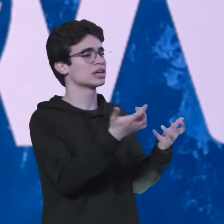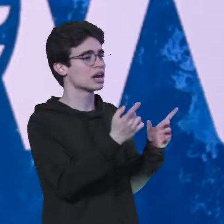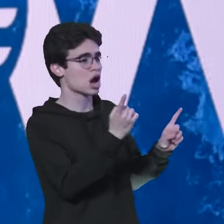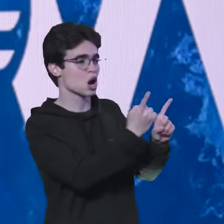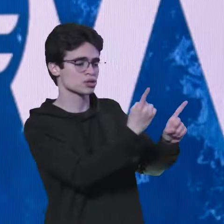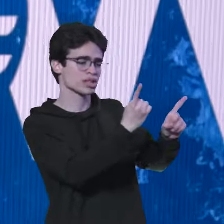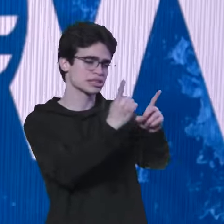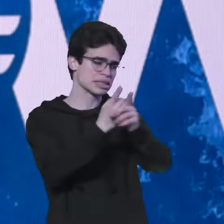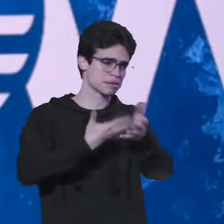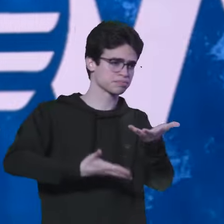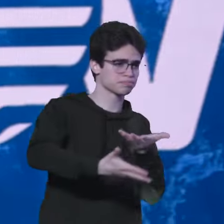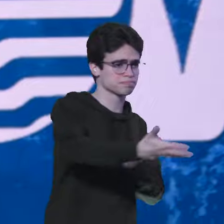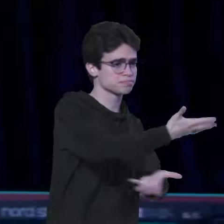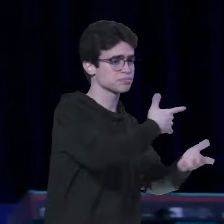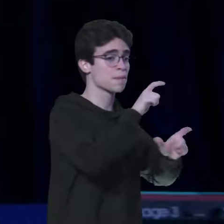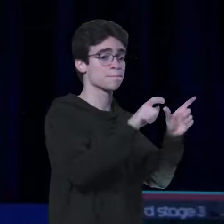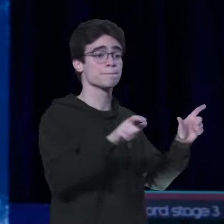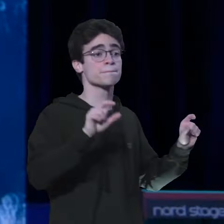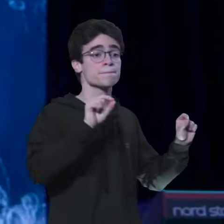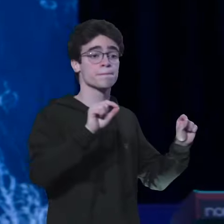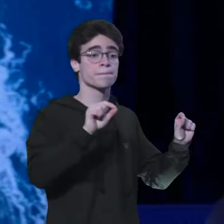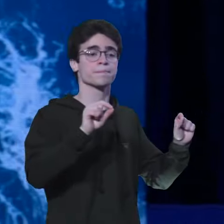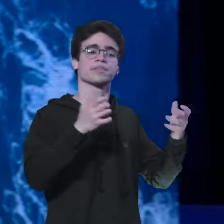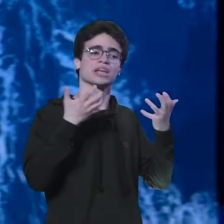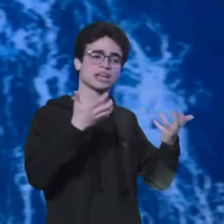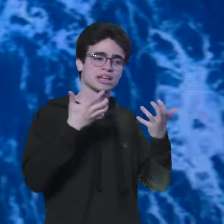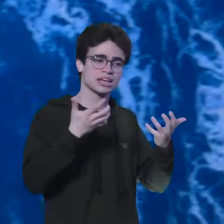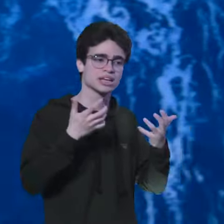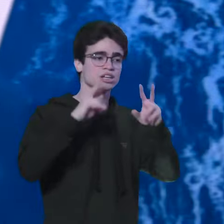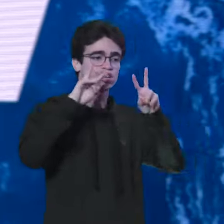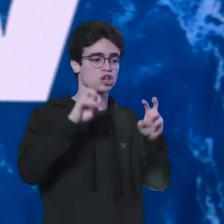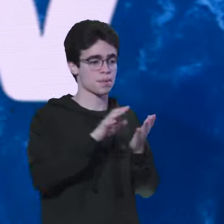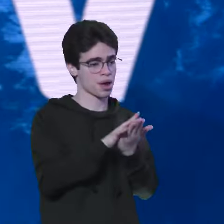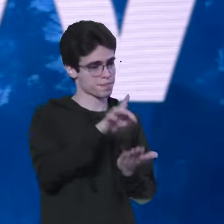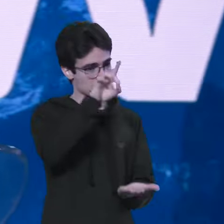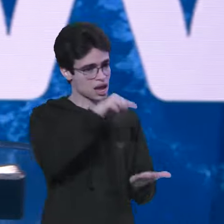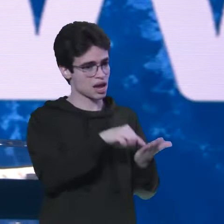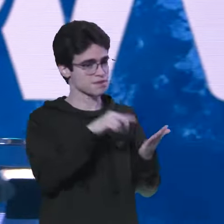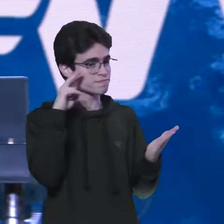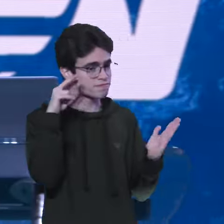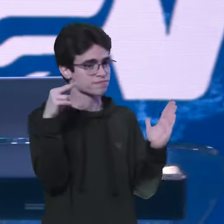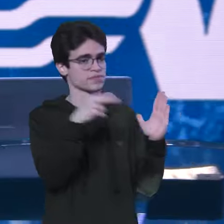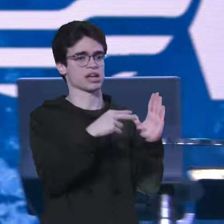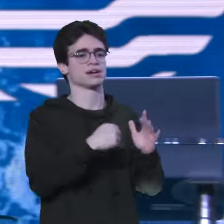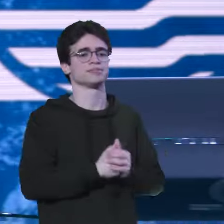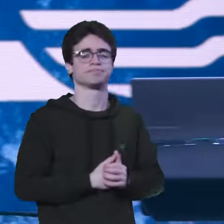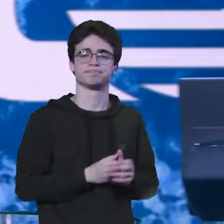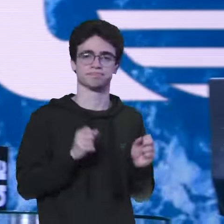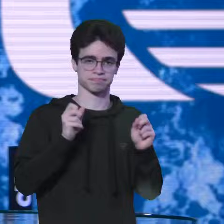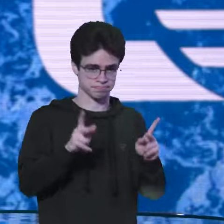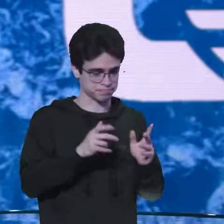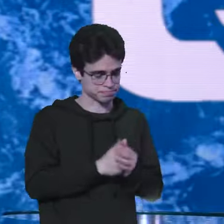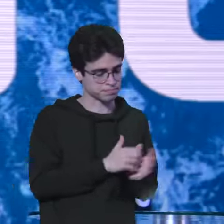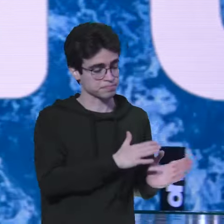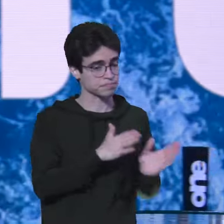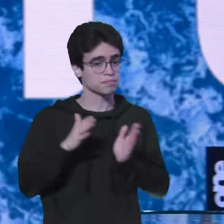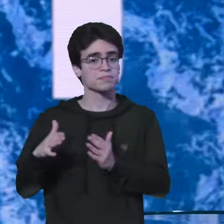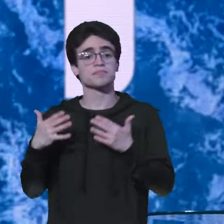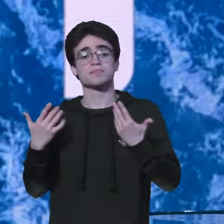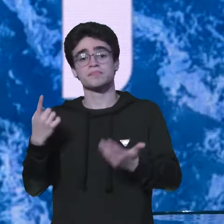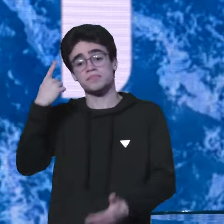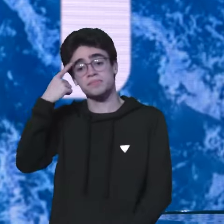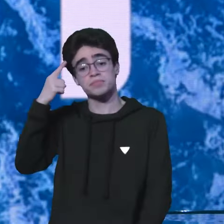que queriam ouvir a palavra de Deus. E a Bíblia diz que num desses dias, Paulo estava andando